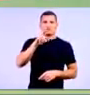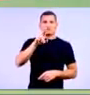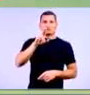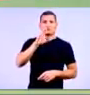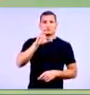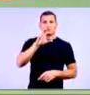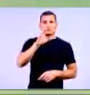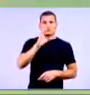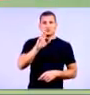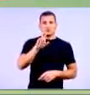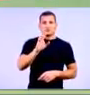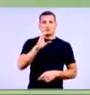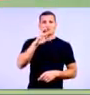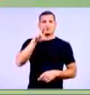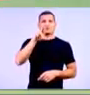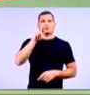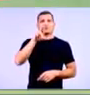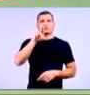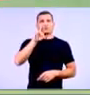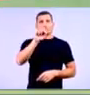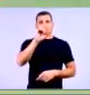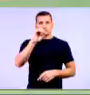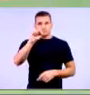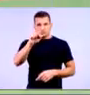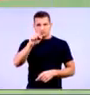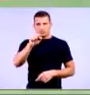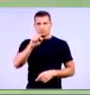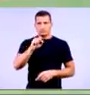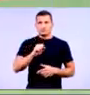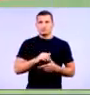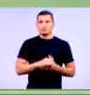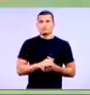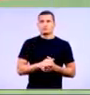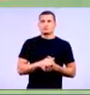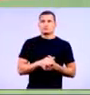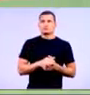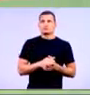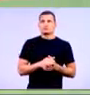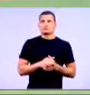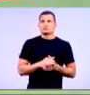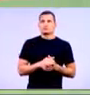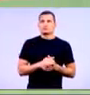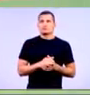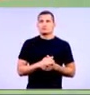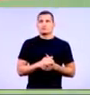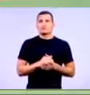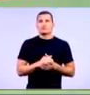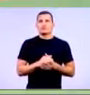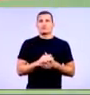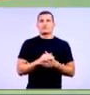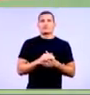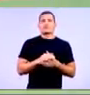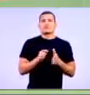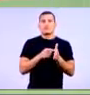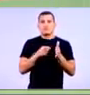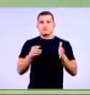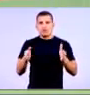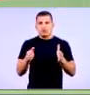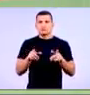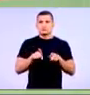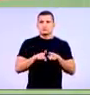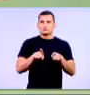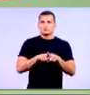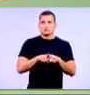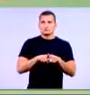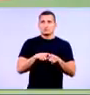os ícones, uma casinha, várias pessoas, prazos e tiques, para informar, para